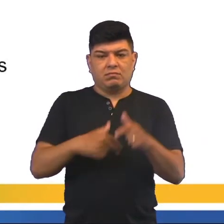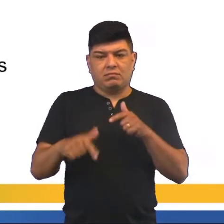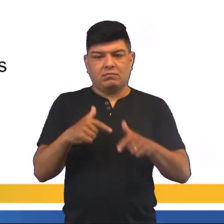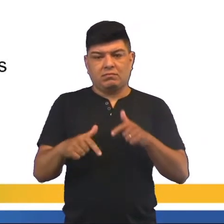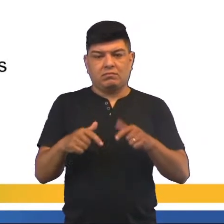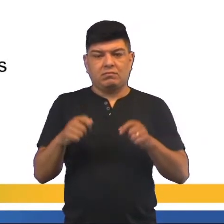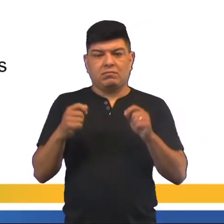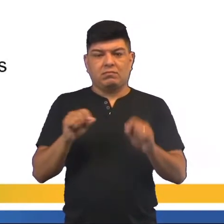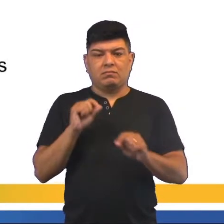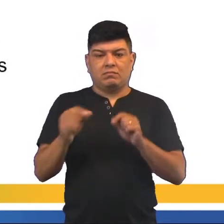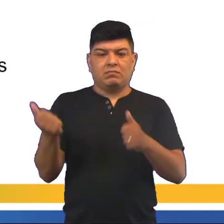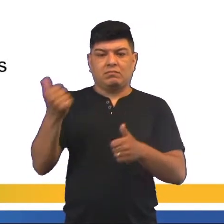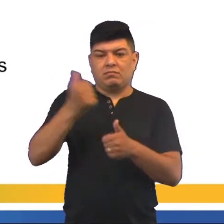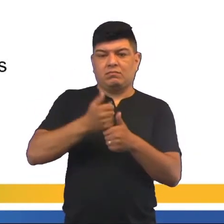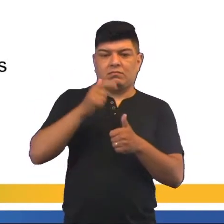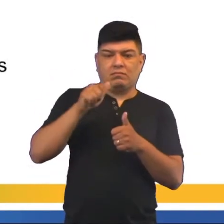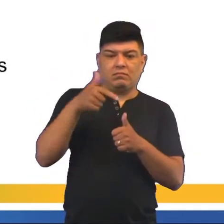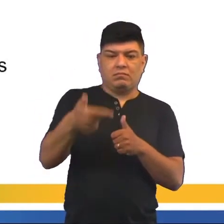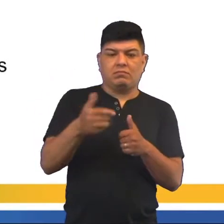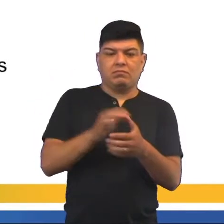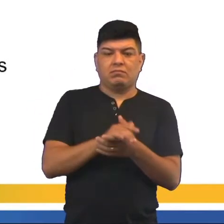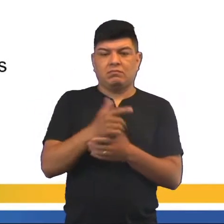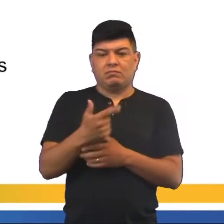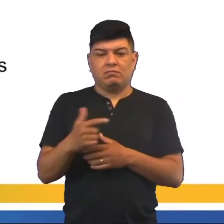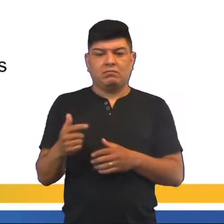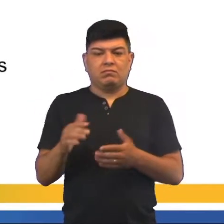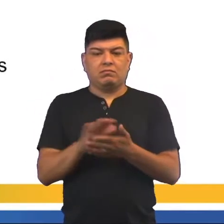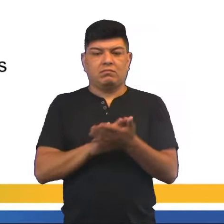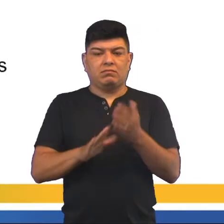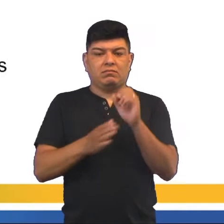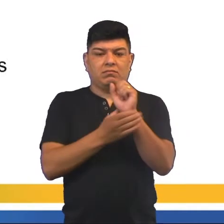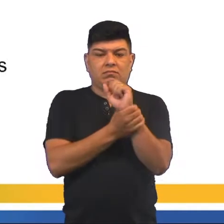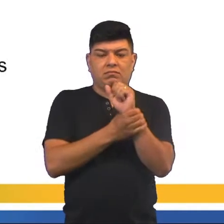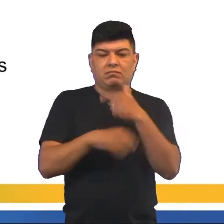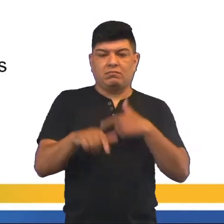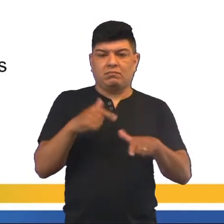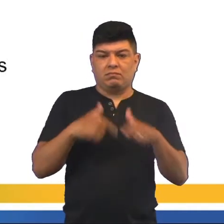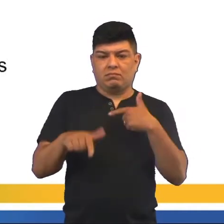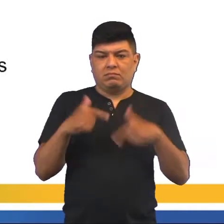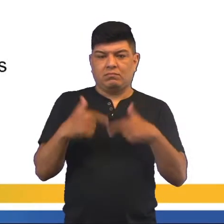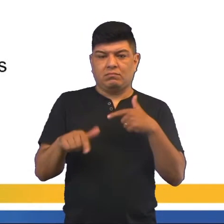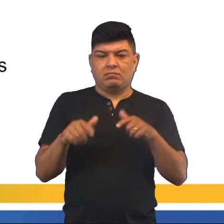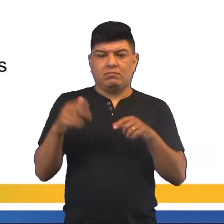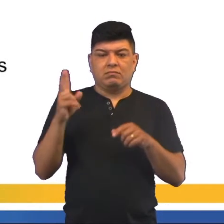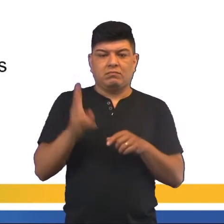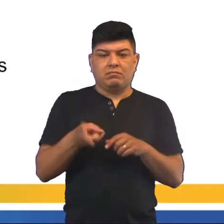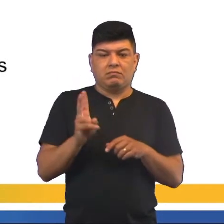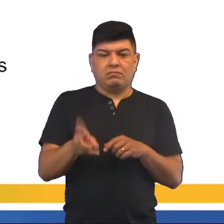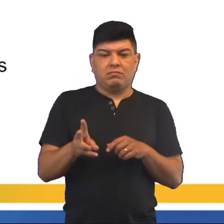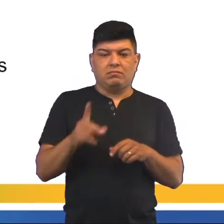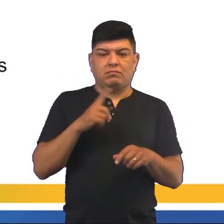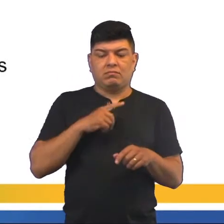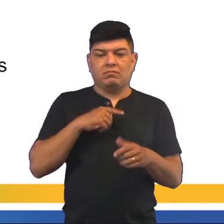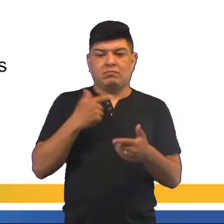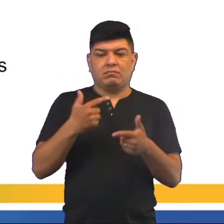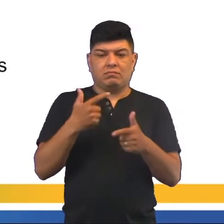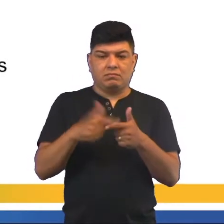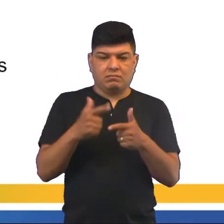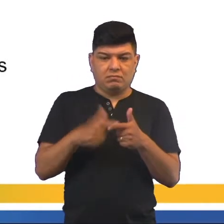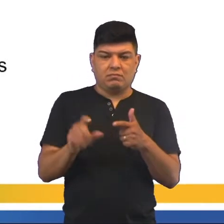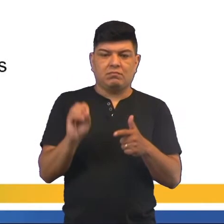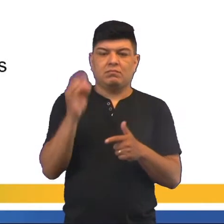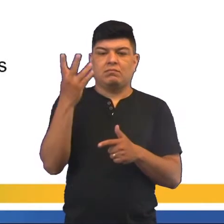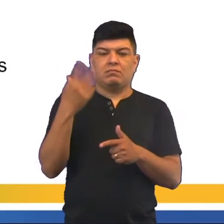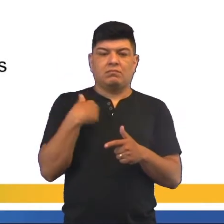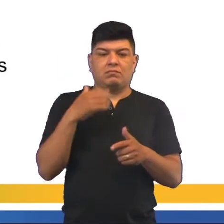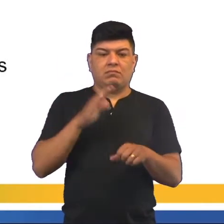eram sumariamente substituídos por outros. Não havia nenhum tipo de segurança para os trabalhadores e constantemente acidentes aconteciam.